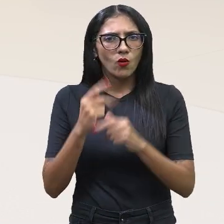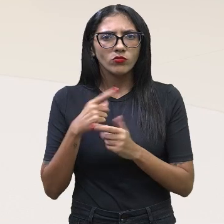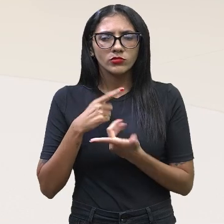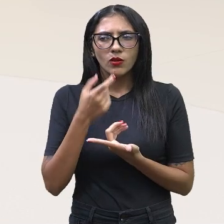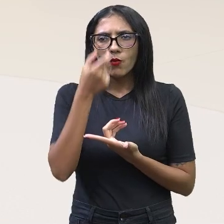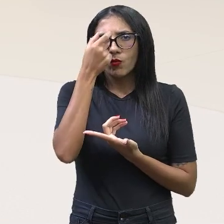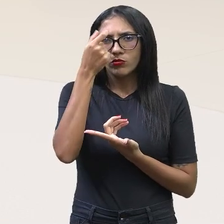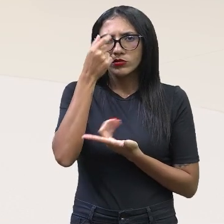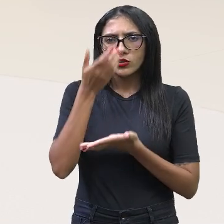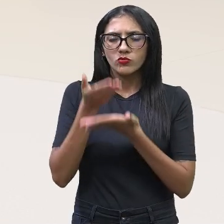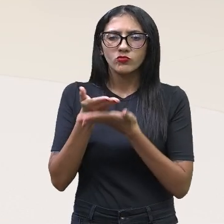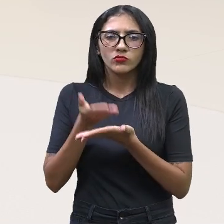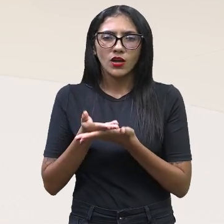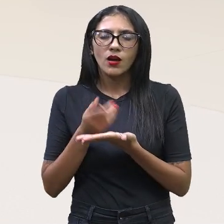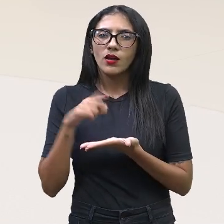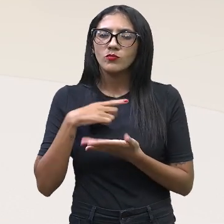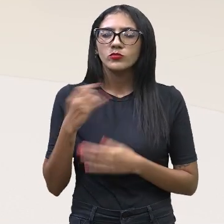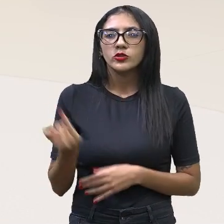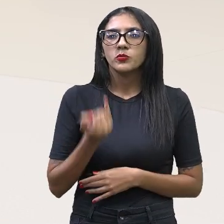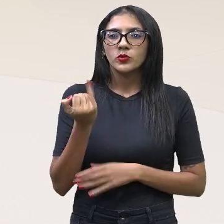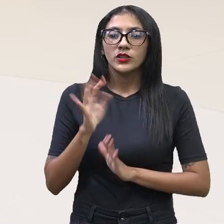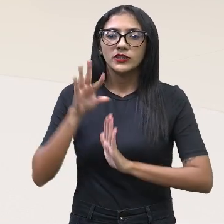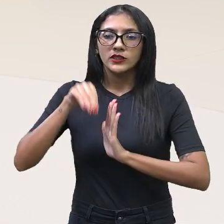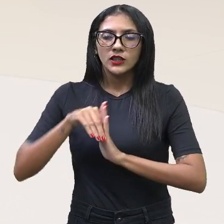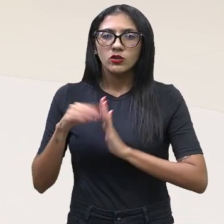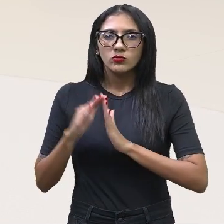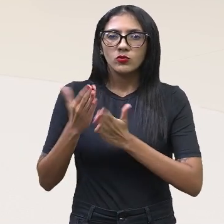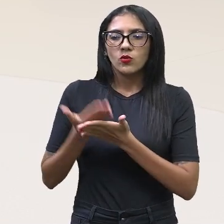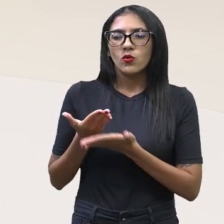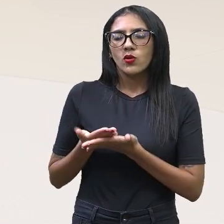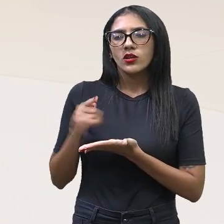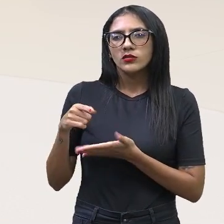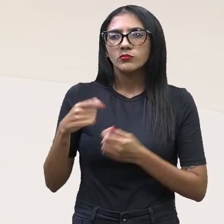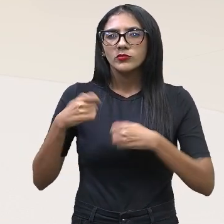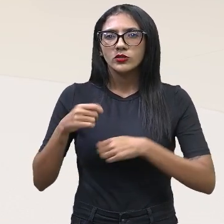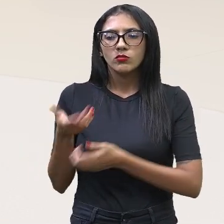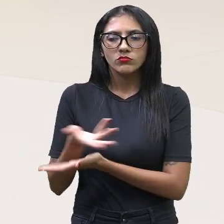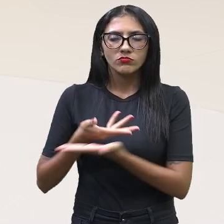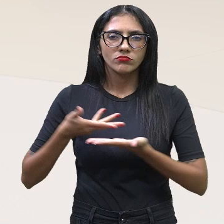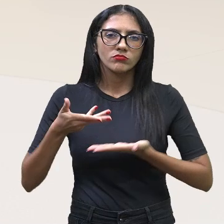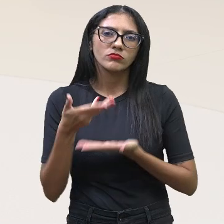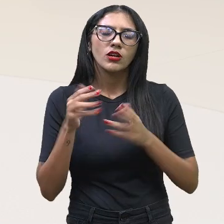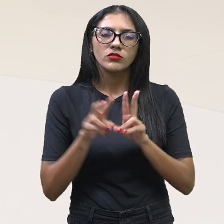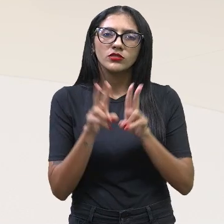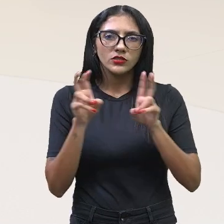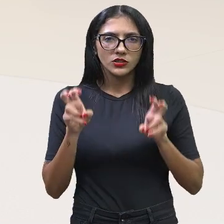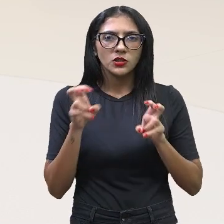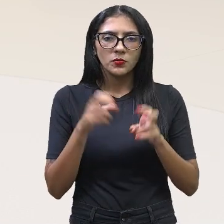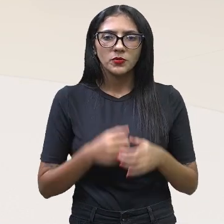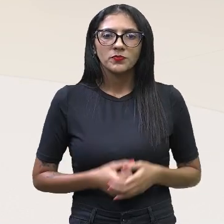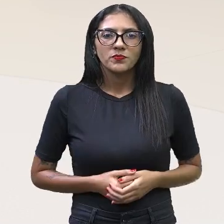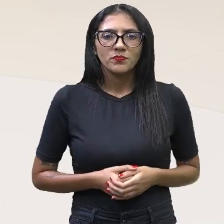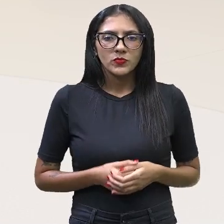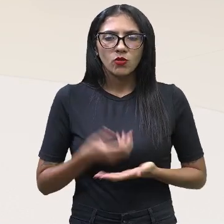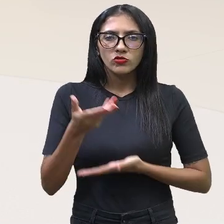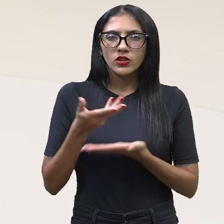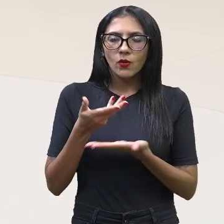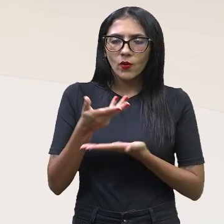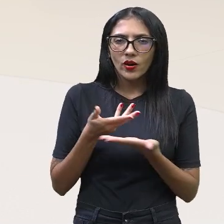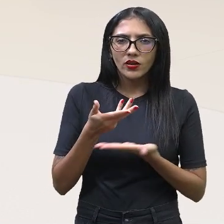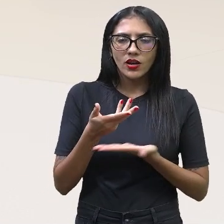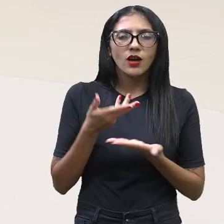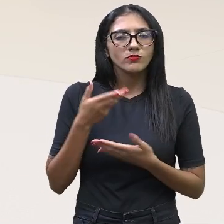escola, é fundamental que na escola haja o compartilhar dessas temáticas, o dialogar